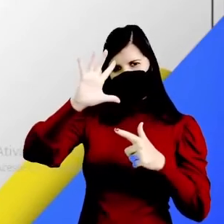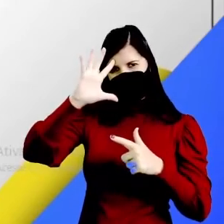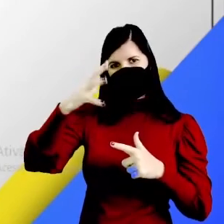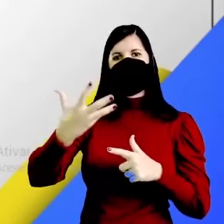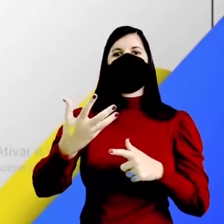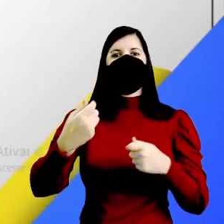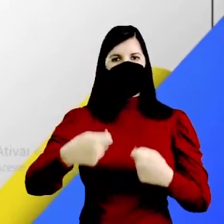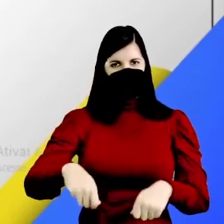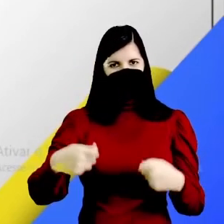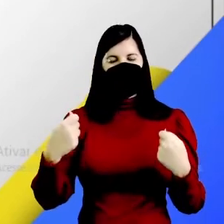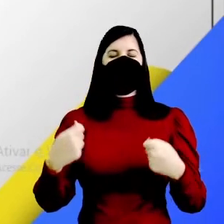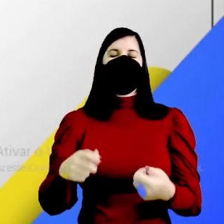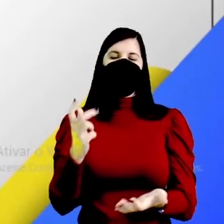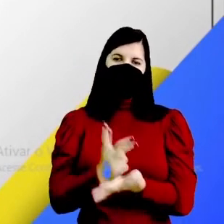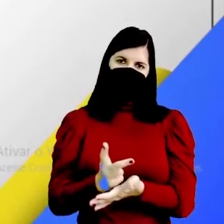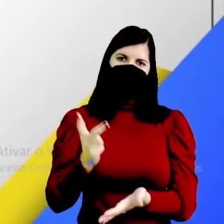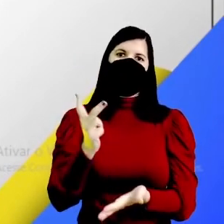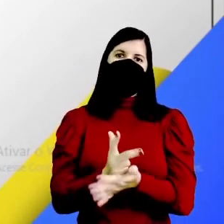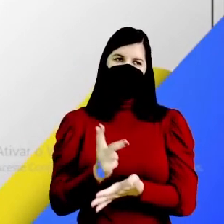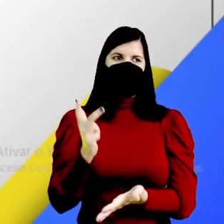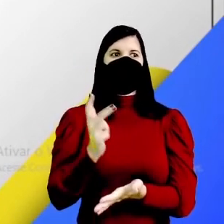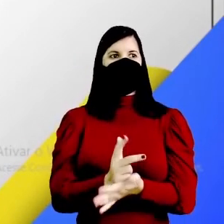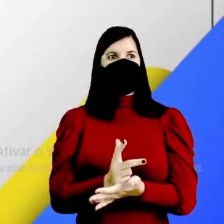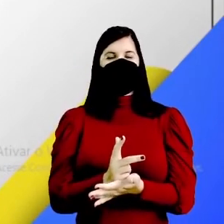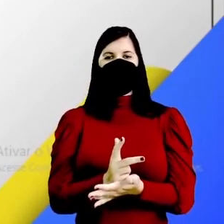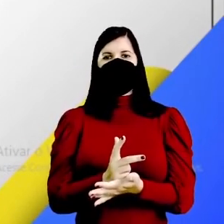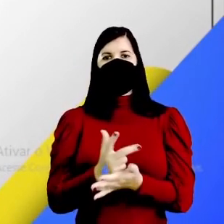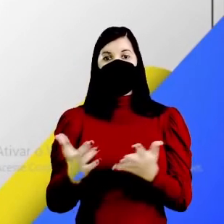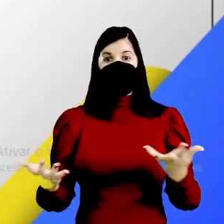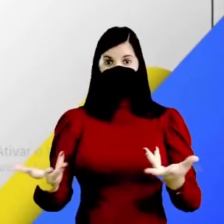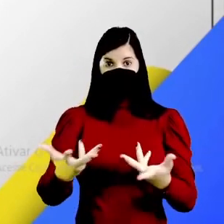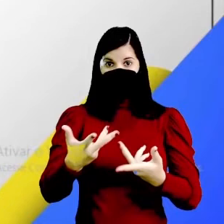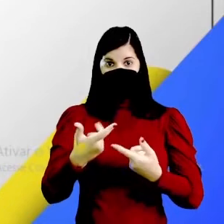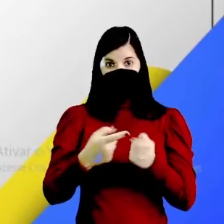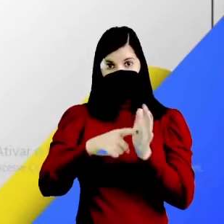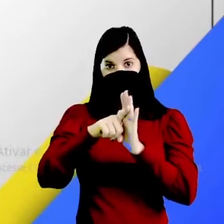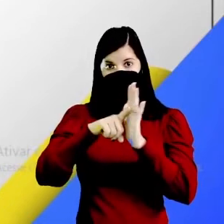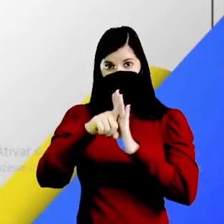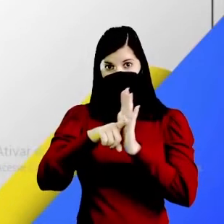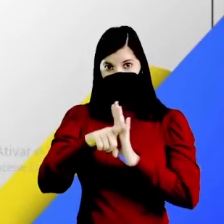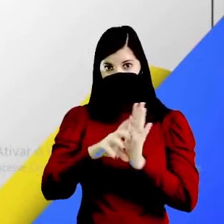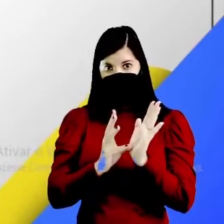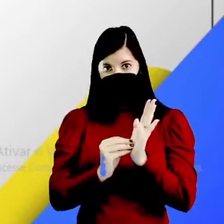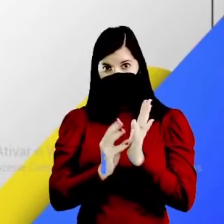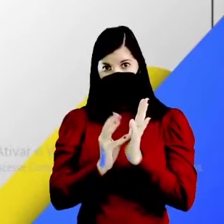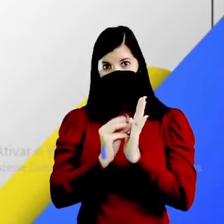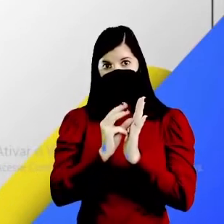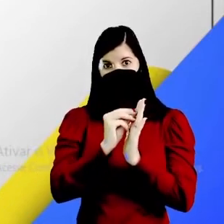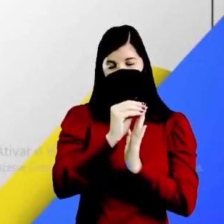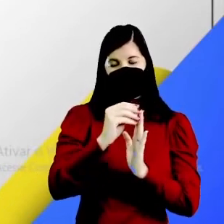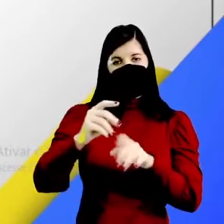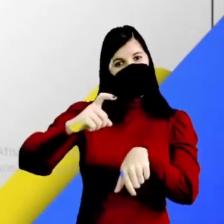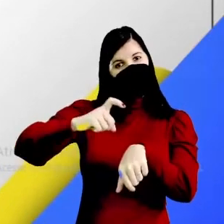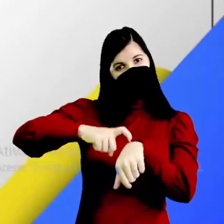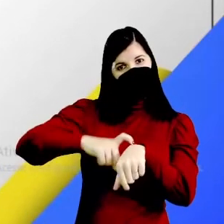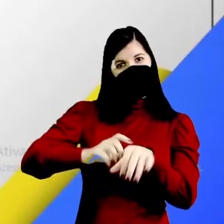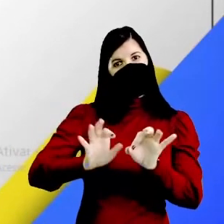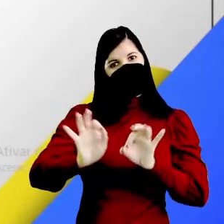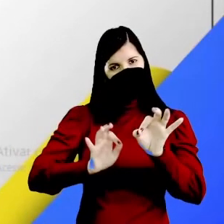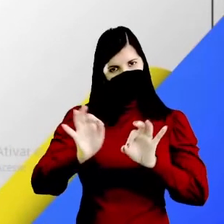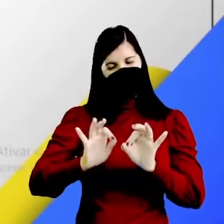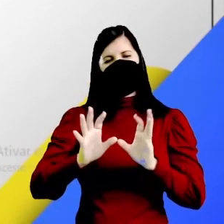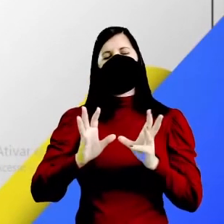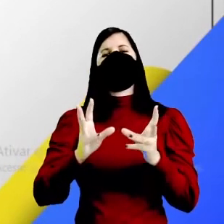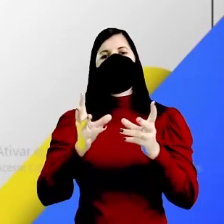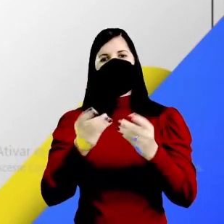Vai aparecer, está sempre aparecendo um problema novo. Capacidade de analisar dados, gerenciar o tempo. Então, tudo isso é